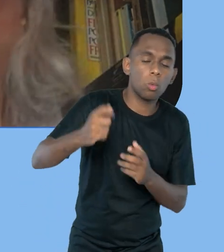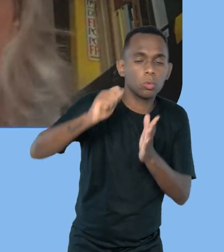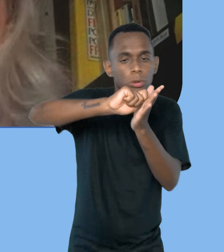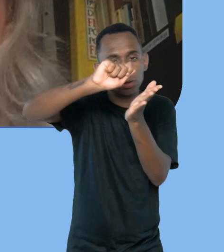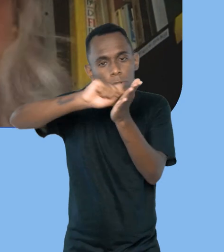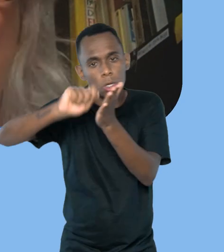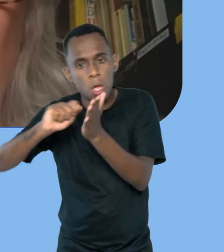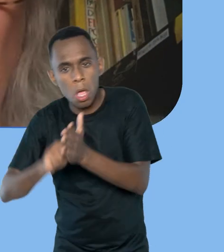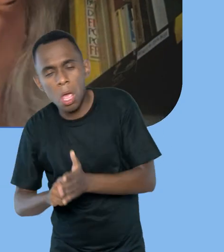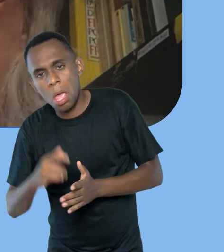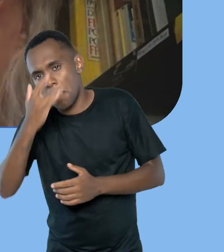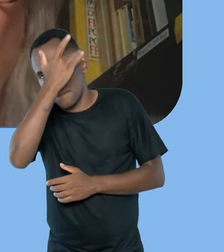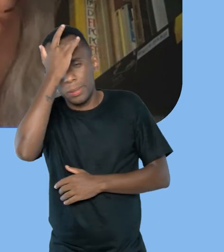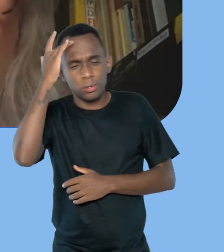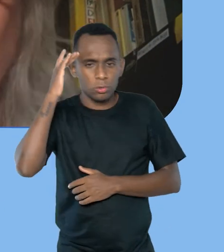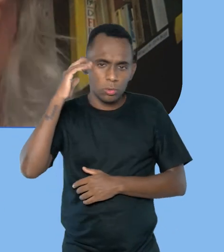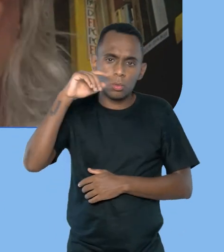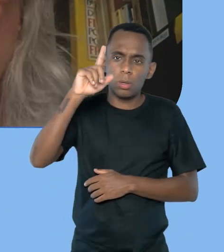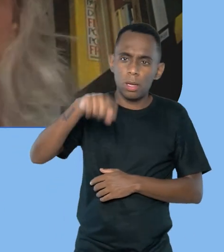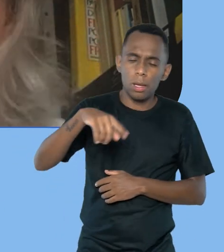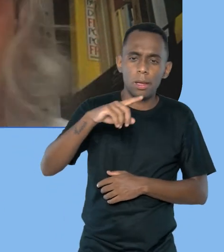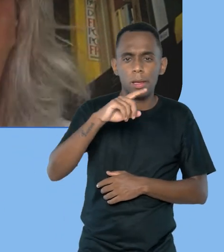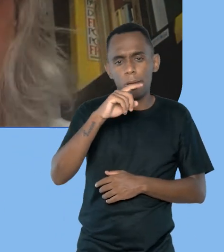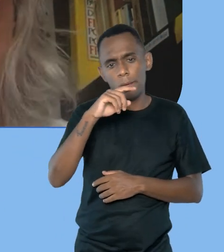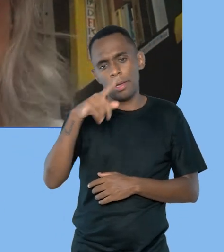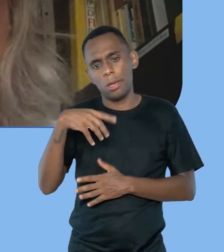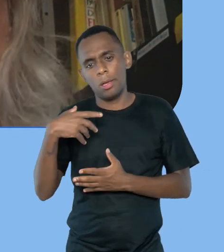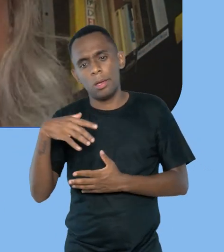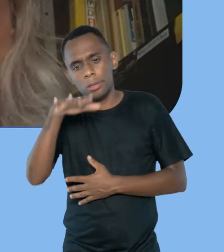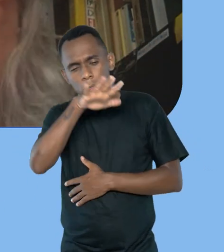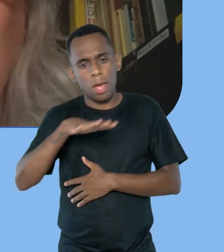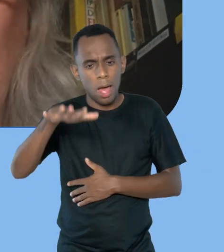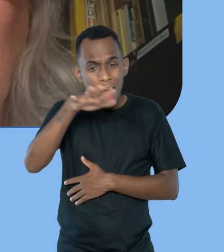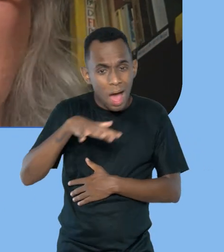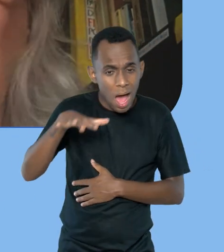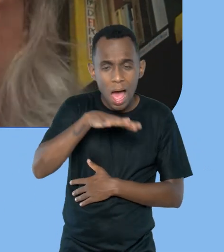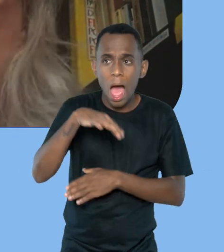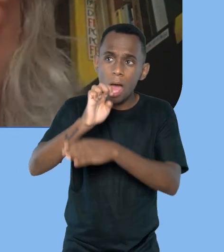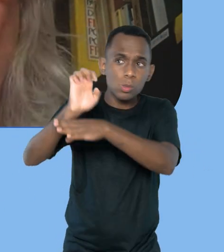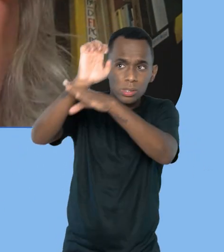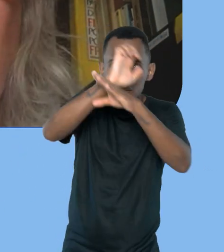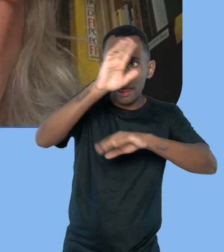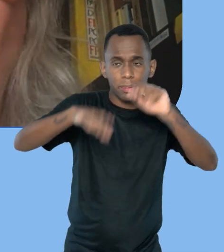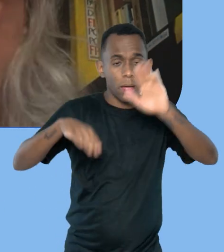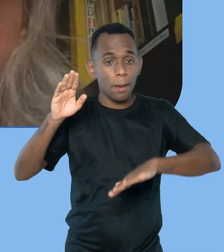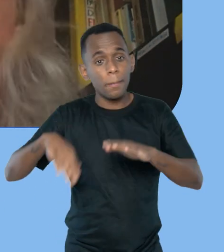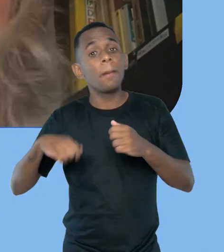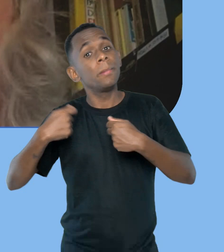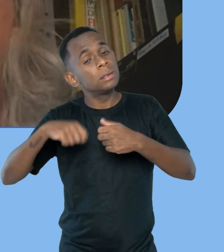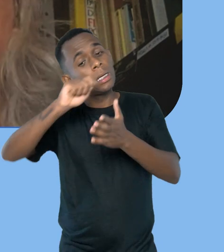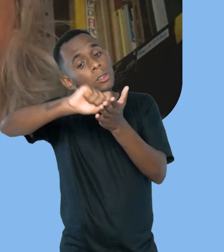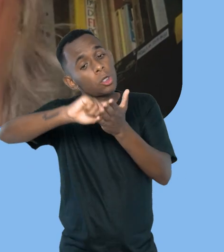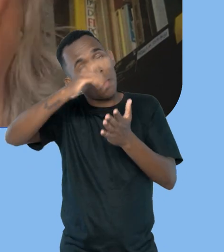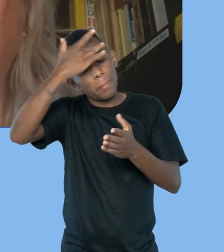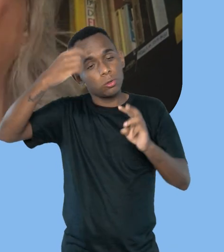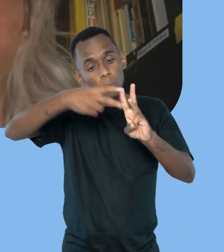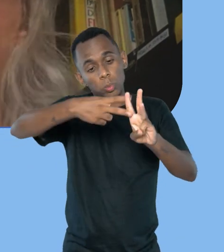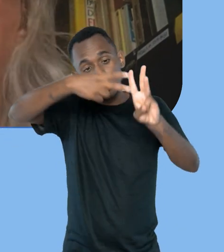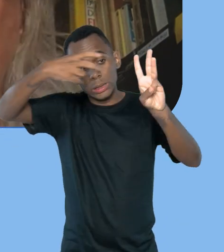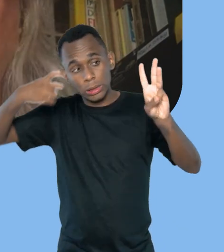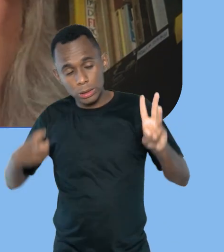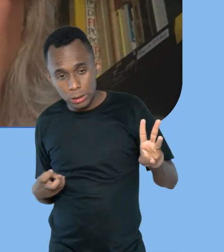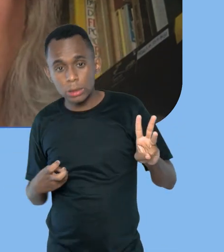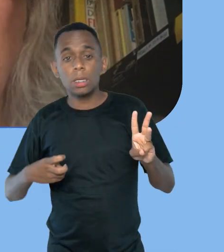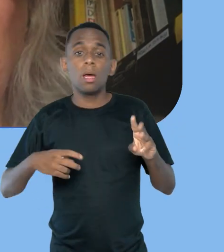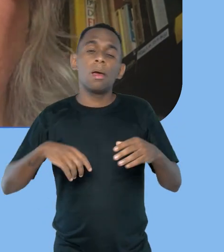autores do centro do Sudeste. Você tem que trazer os autores indígenas, os